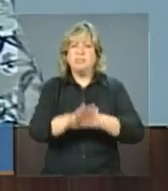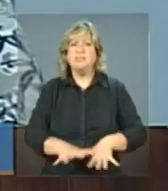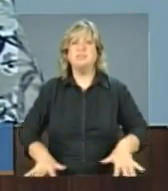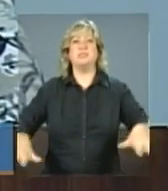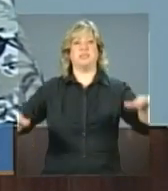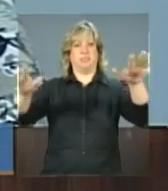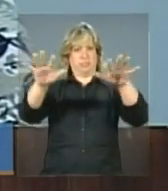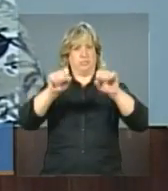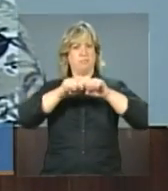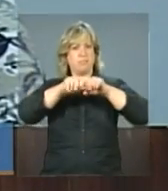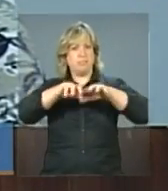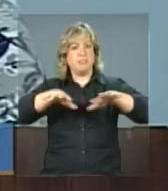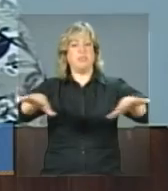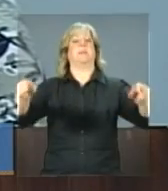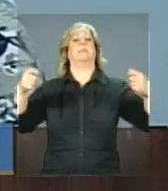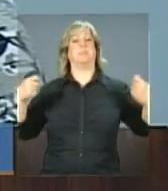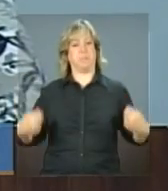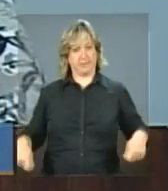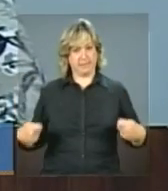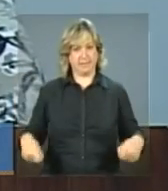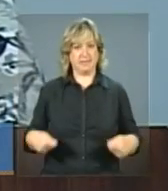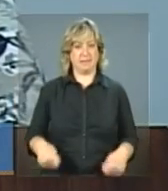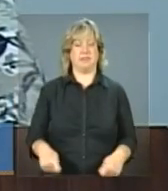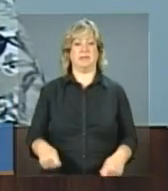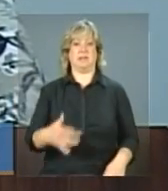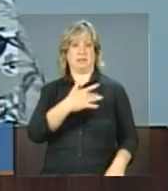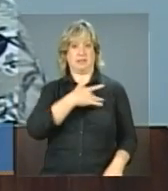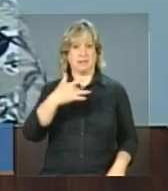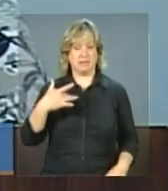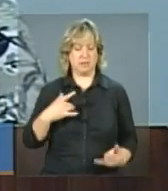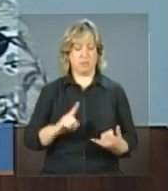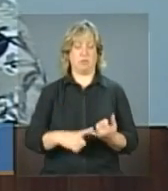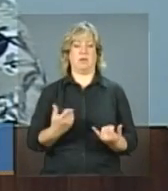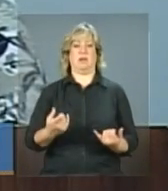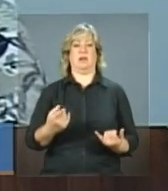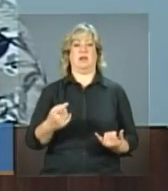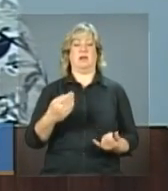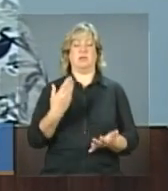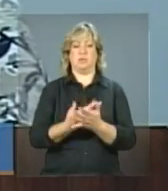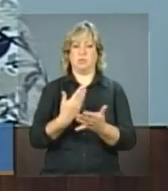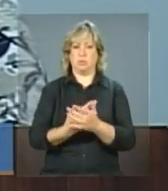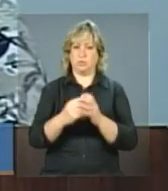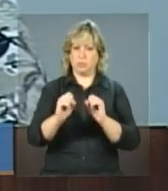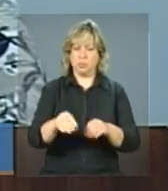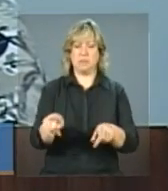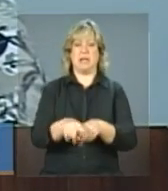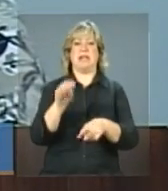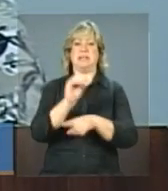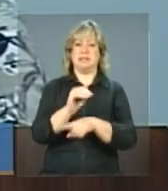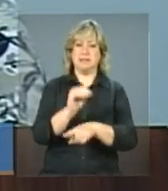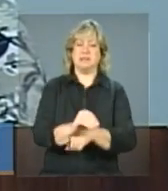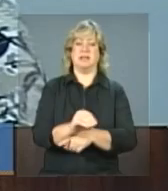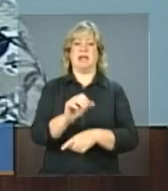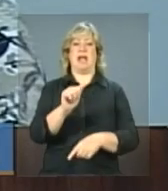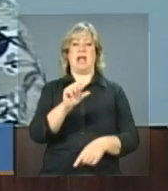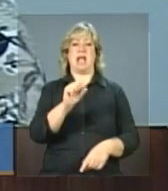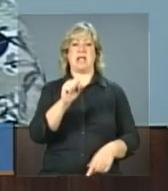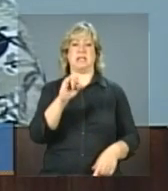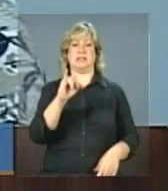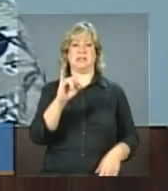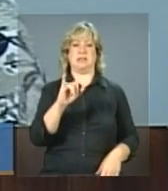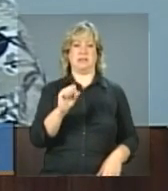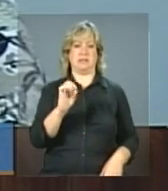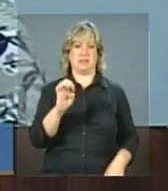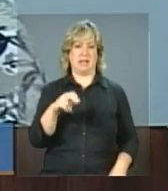serviços, né, garantir a ampliação da rede de saúde, de educação, de assistência, mas também